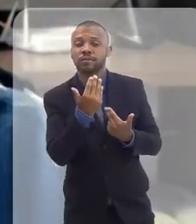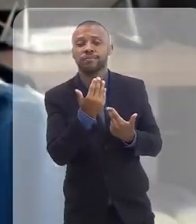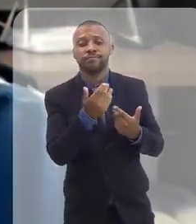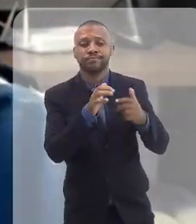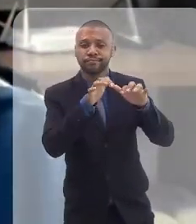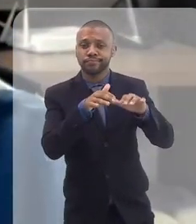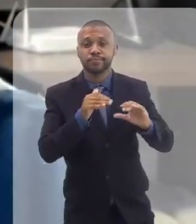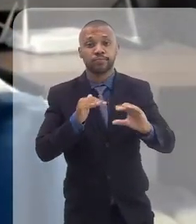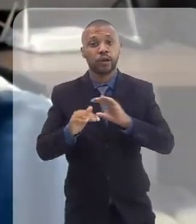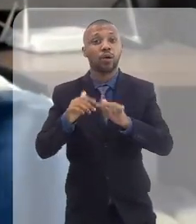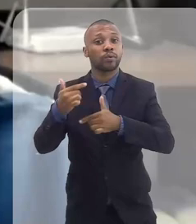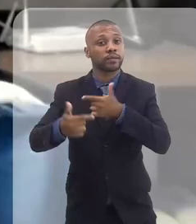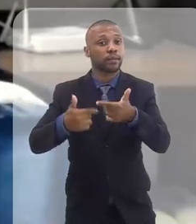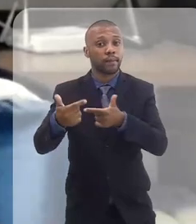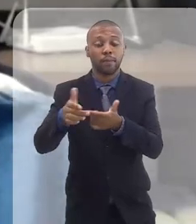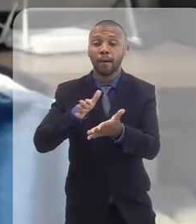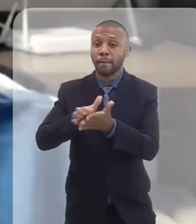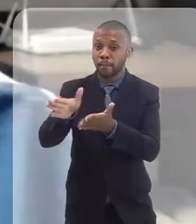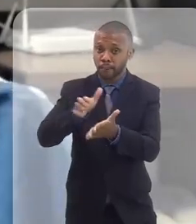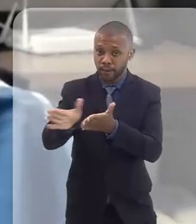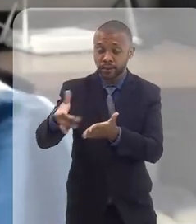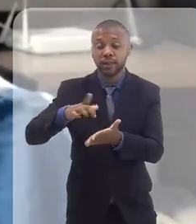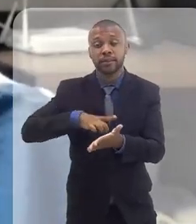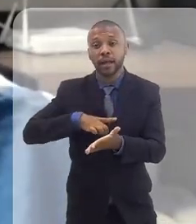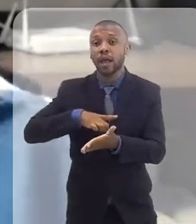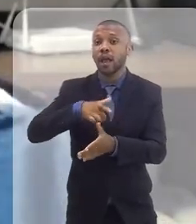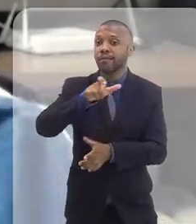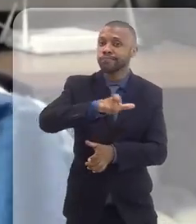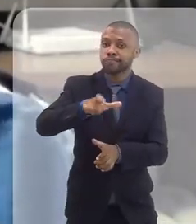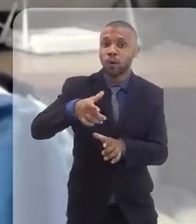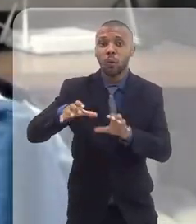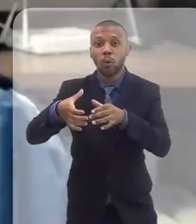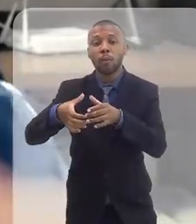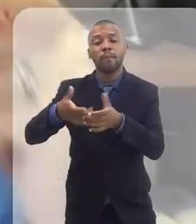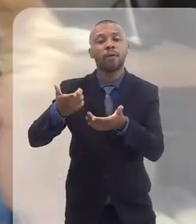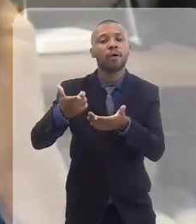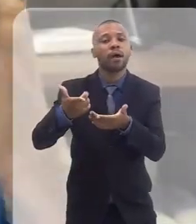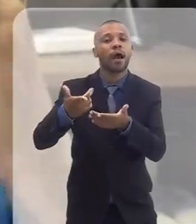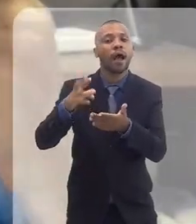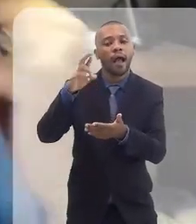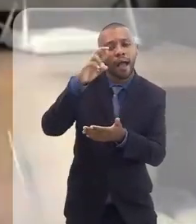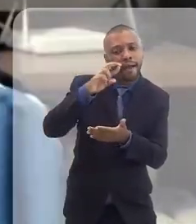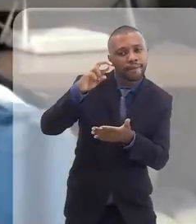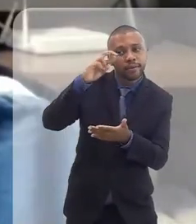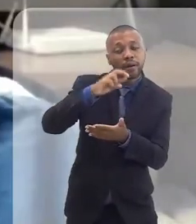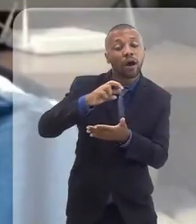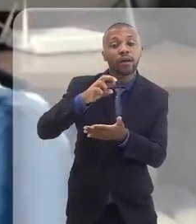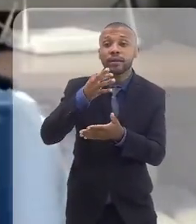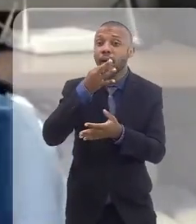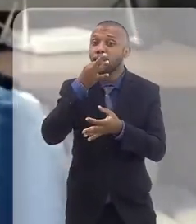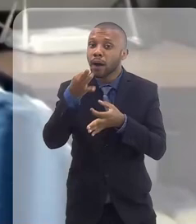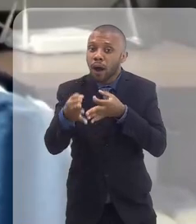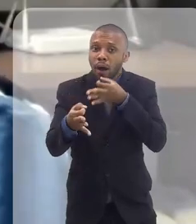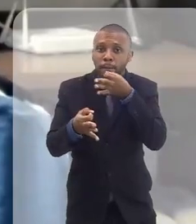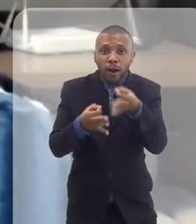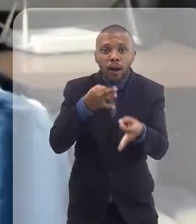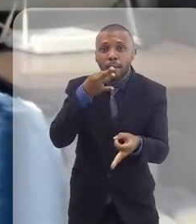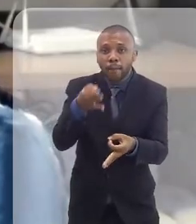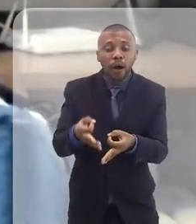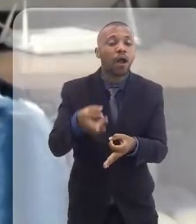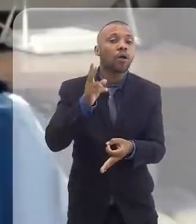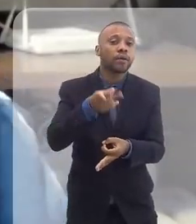trabalho para publicação, vai para revisores, pares, né? Muitas vezes vem críticas e